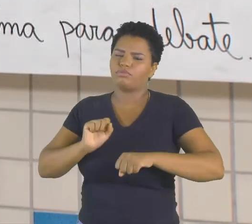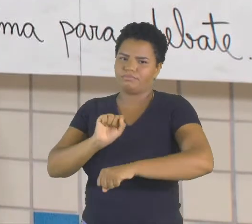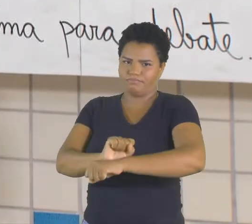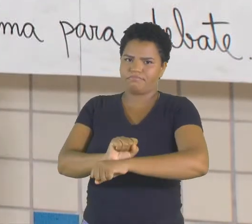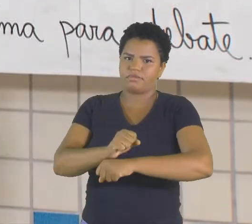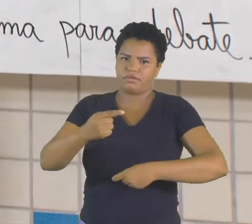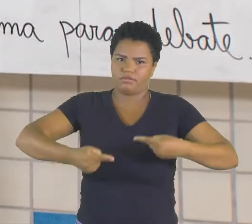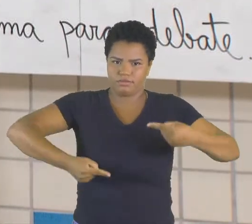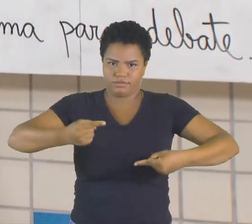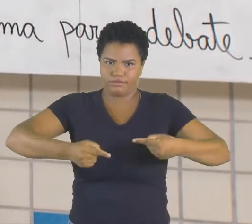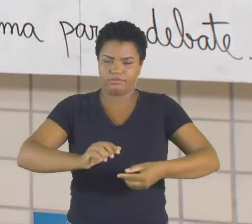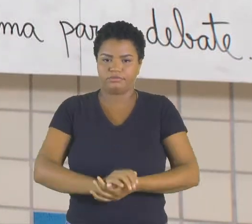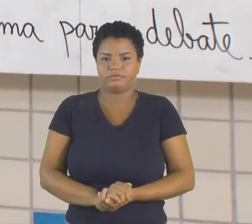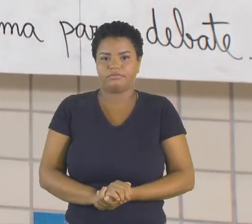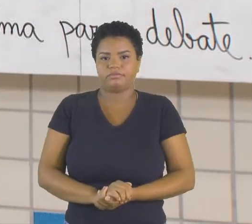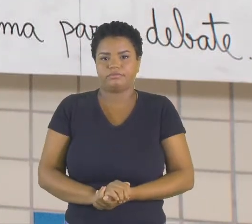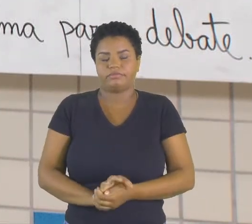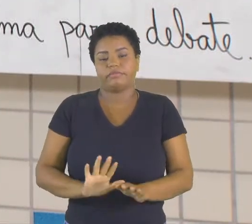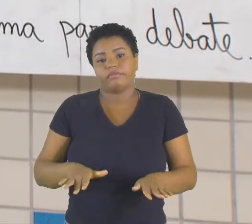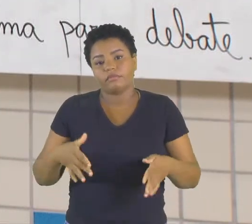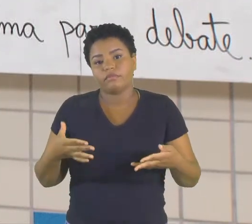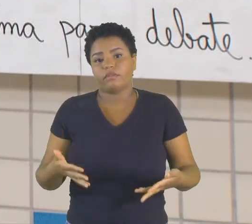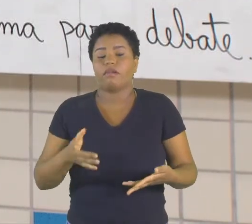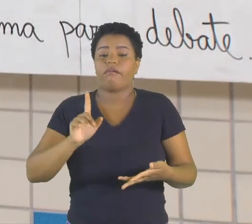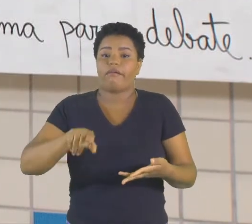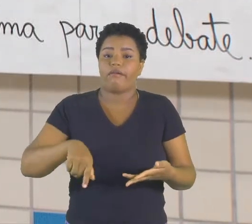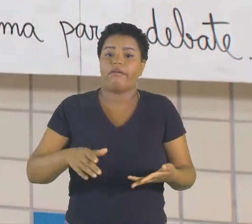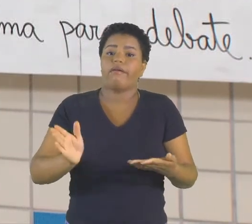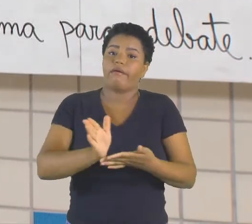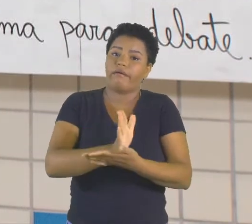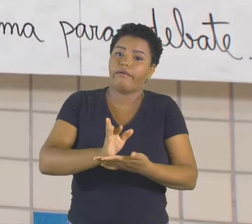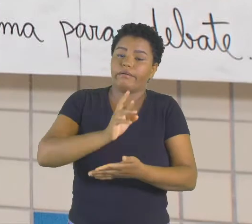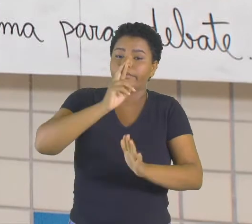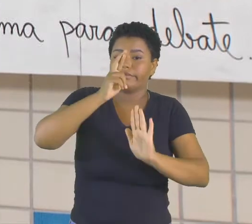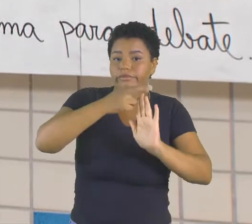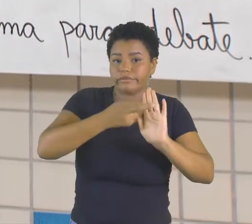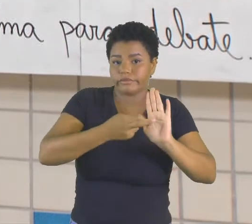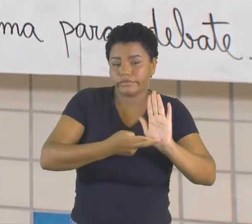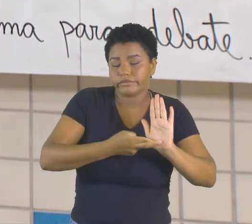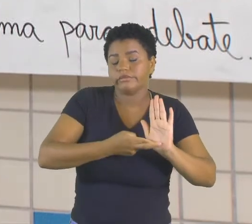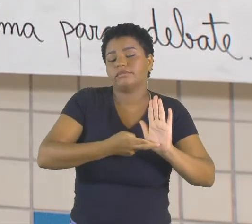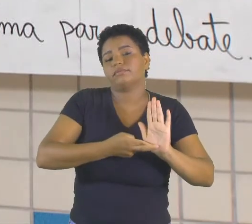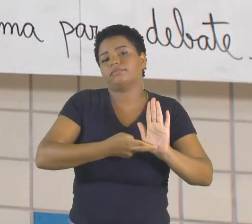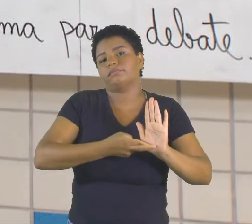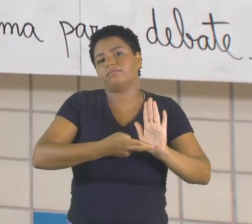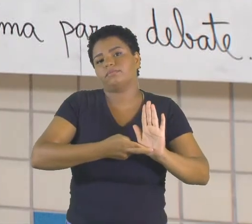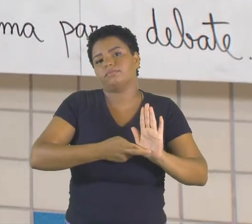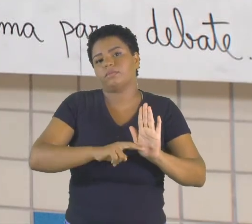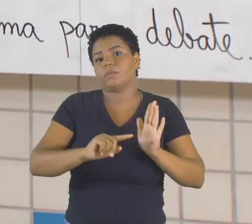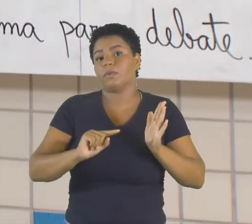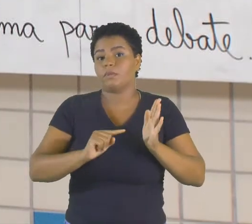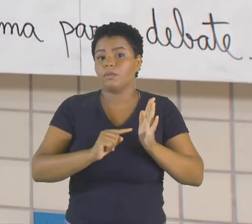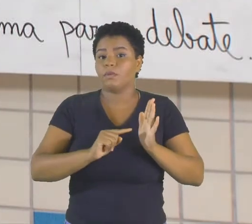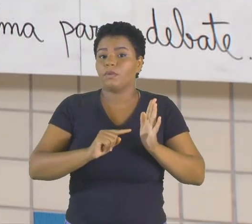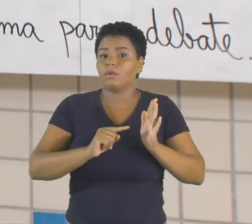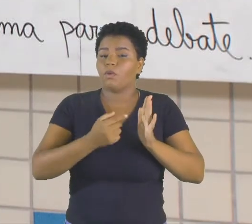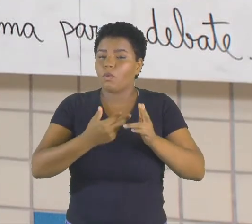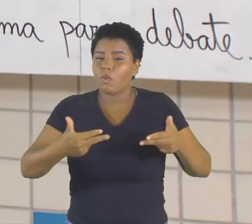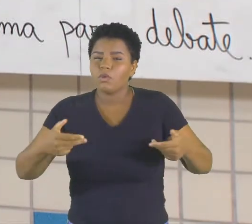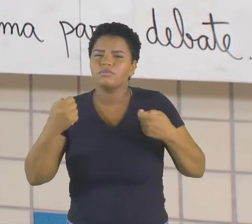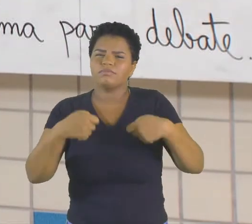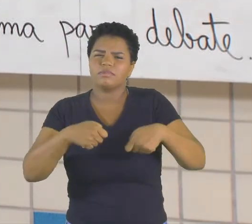Certo? Então, isso aí são algumas regras, né, alguns pontos que a gente tem que observar